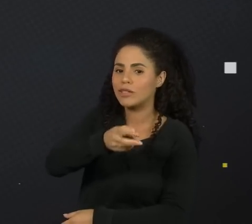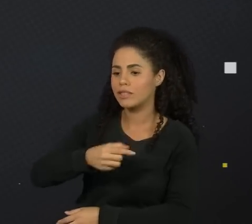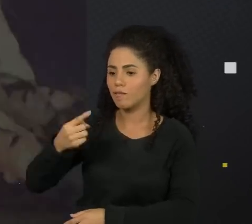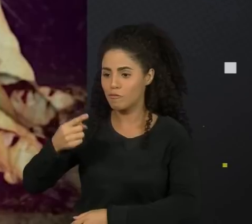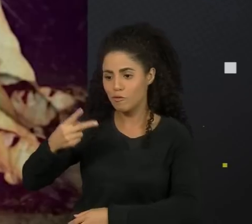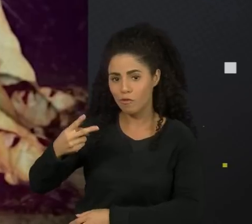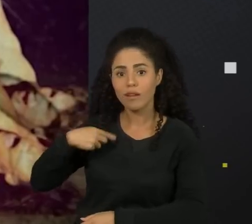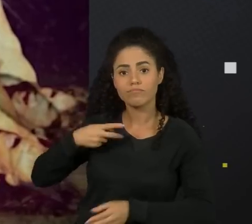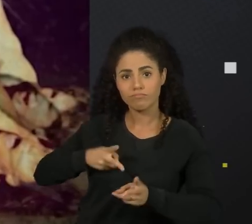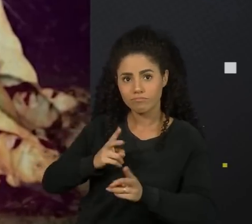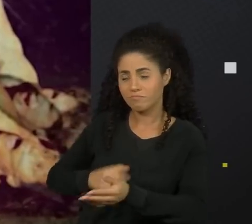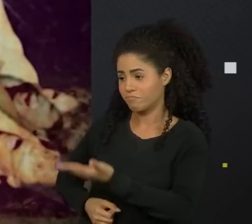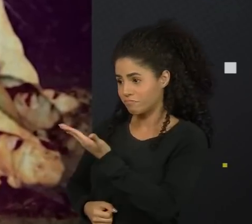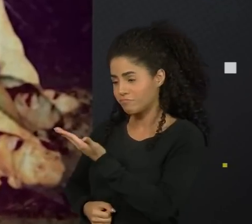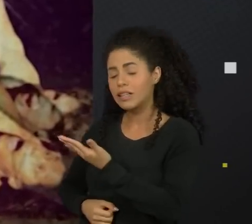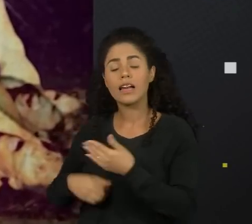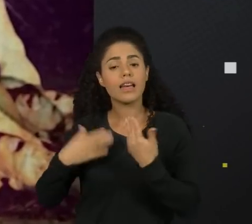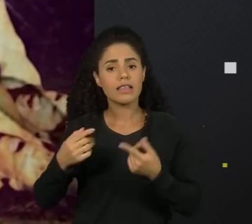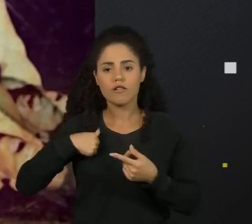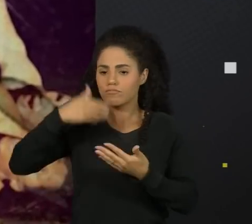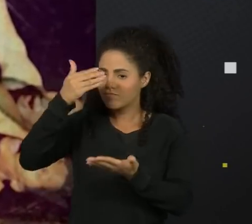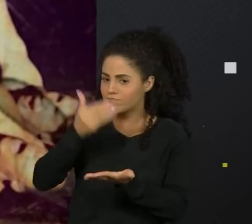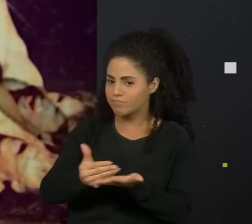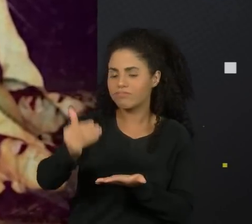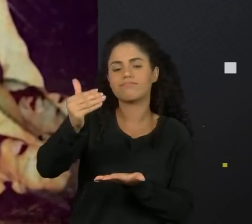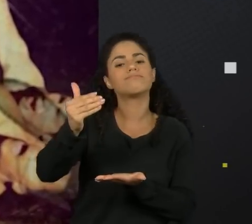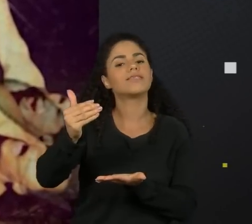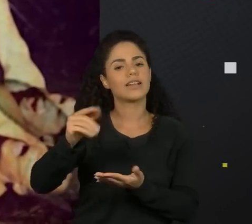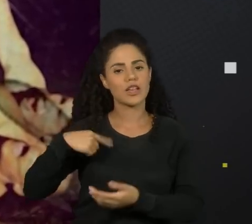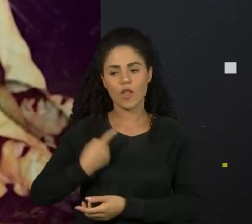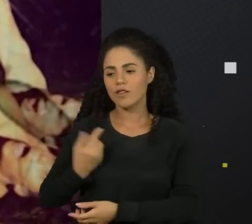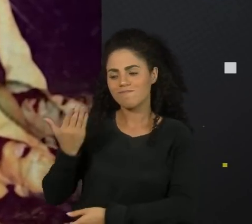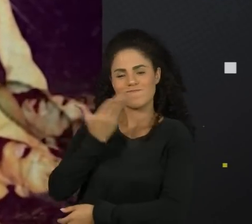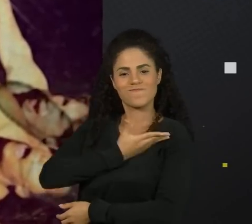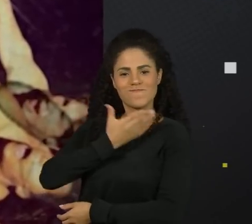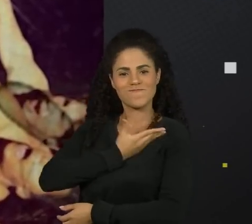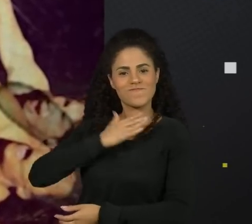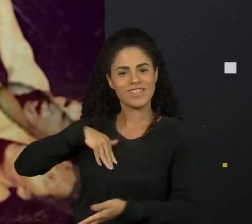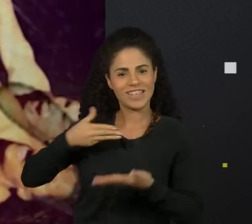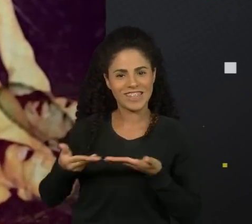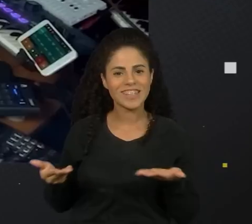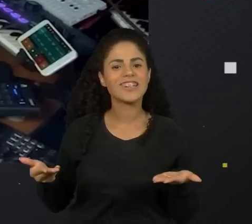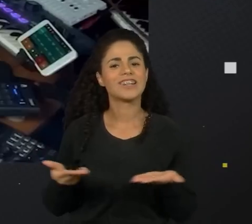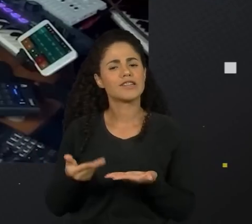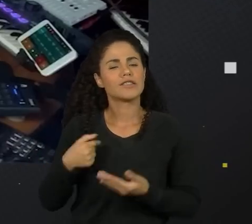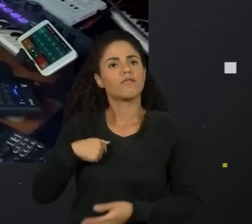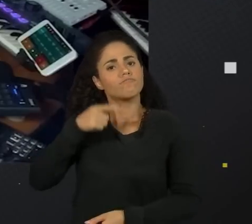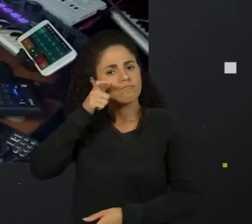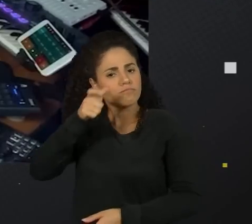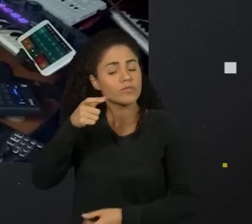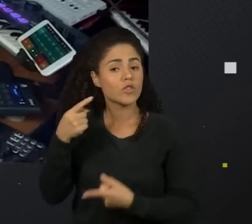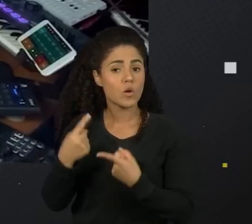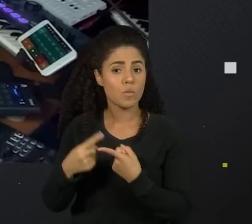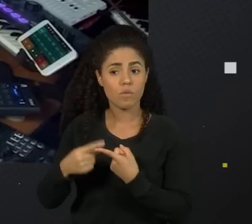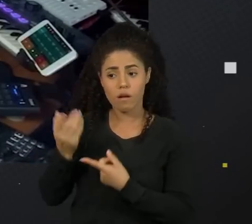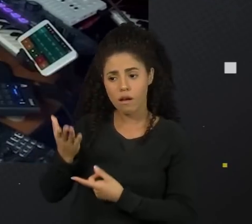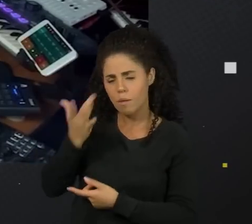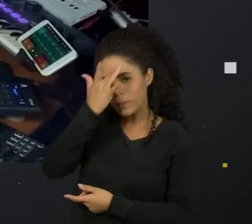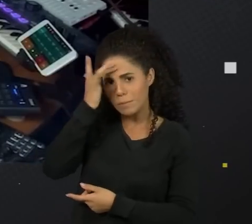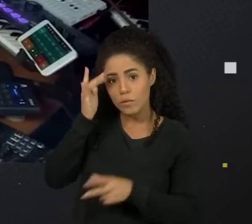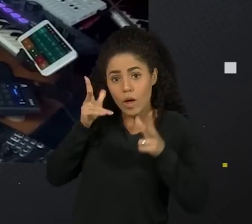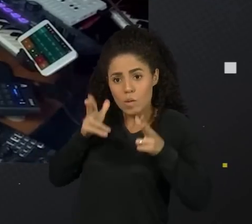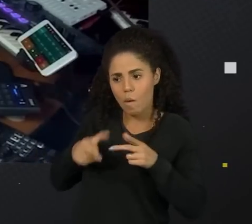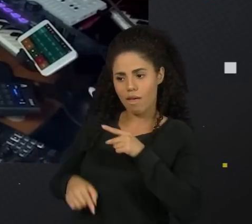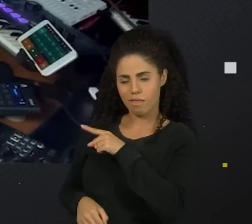peça, e desde então somos amigos, assim. É muito interessante uma pessoa desse nível